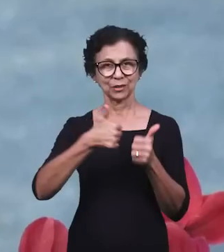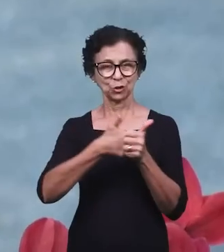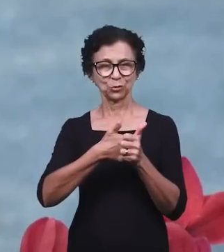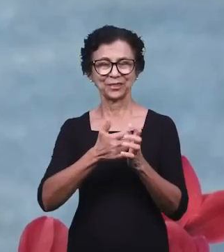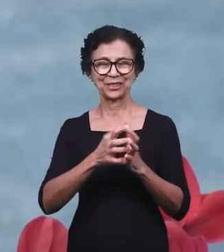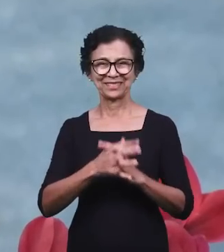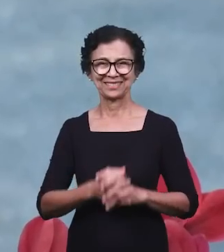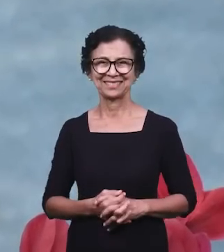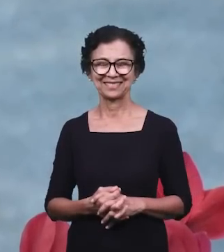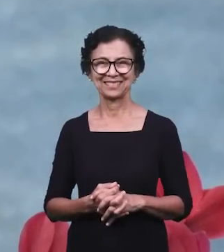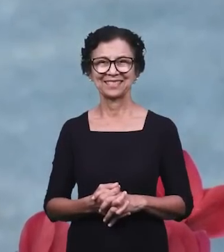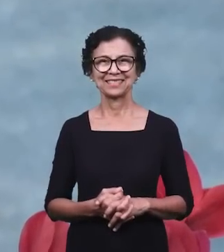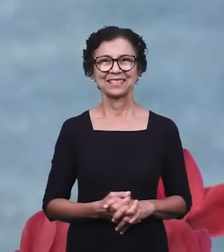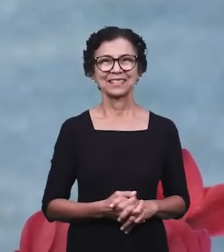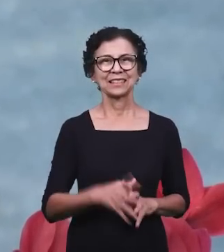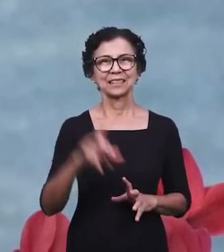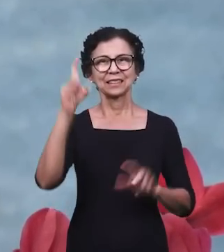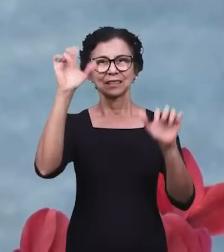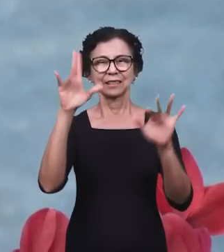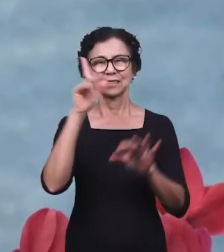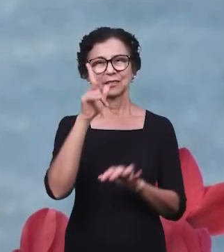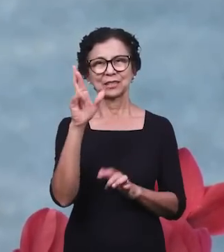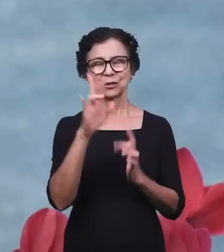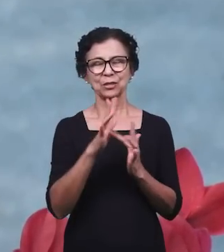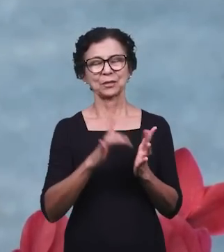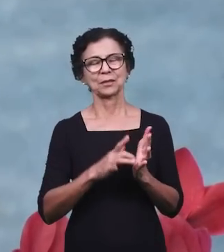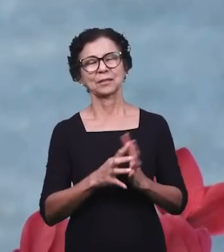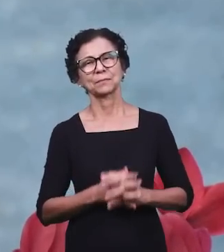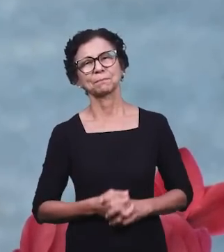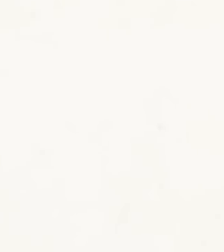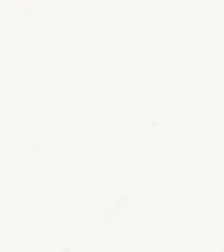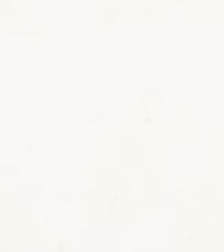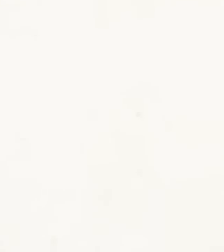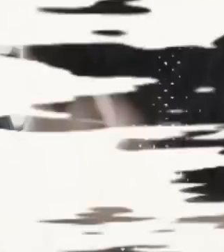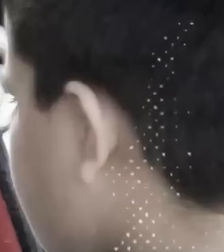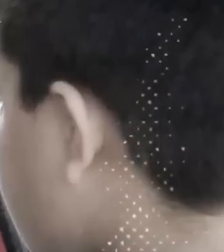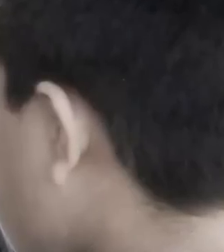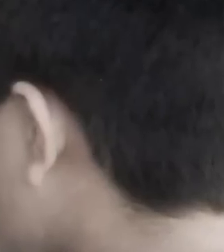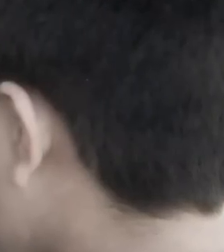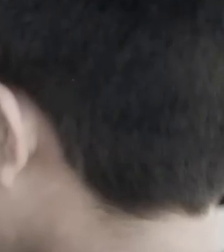aqui, para mais um encontro. Deus abençoe, a paz do Senhor Jesus.